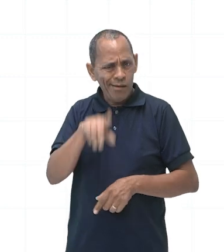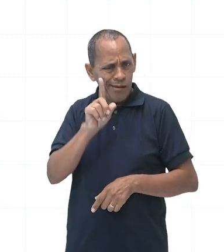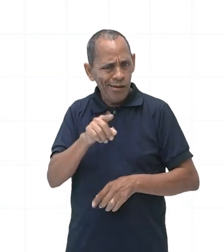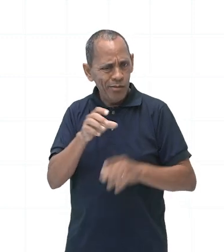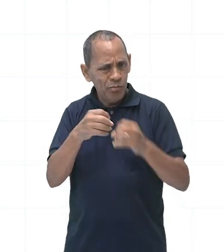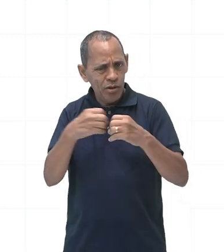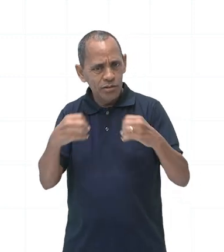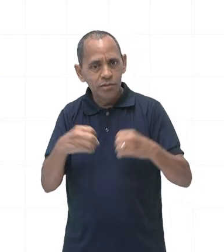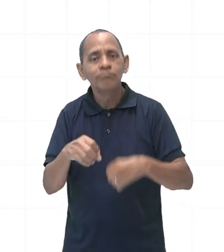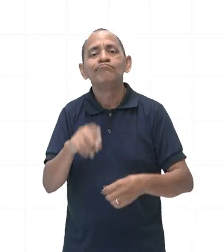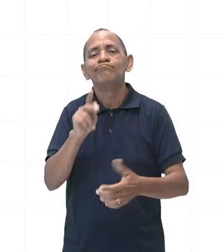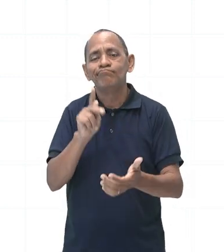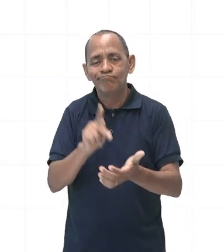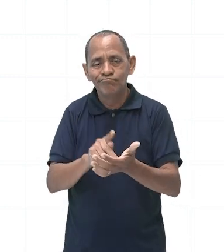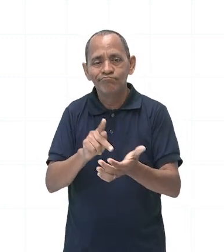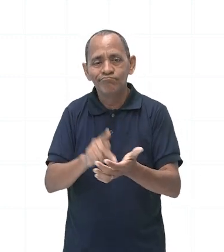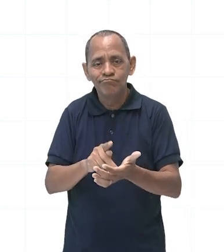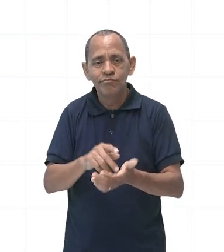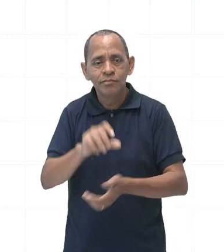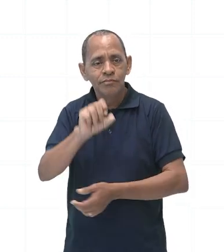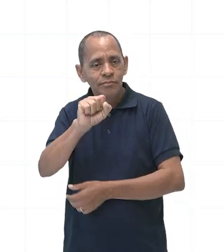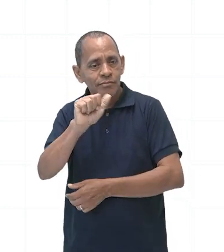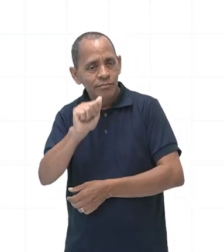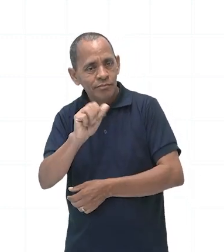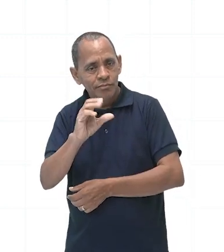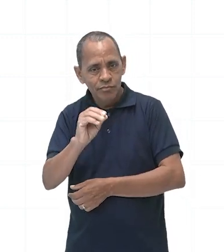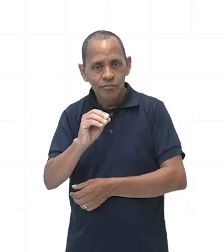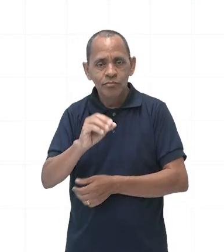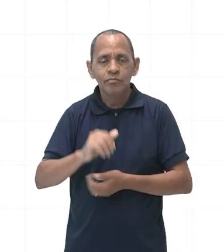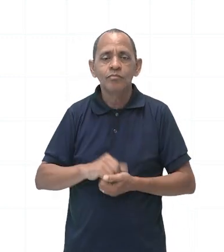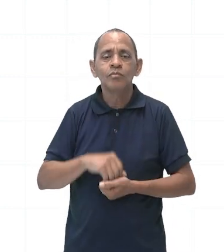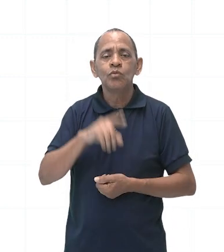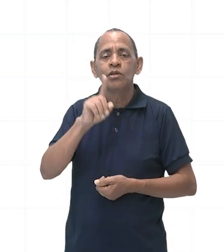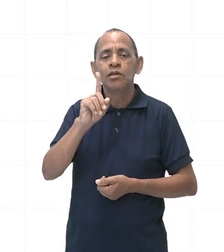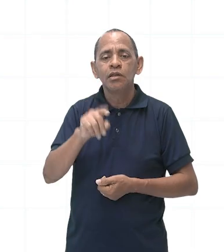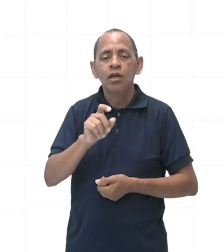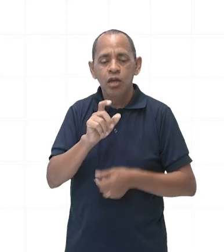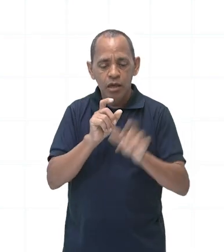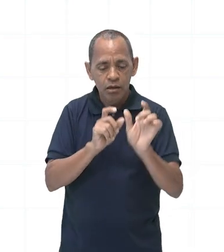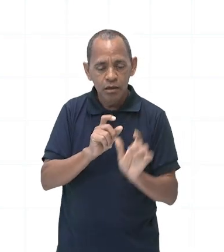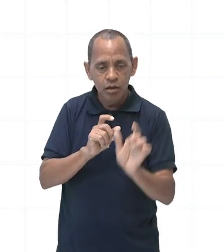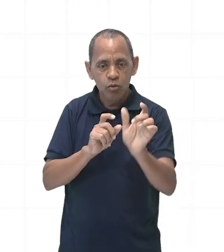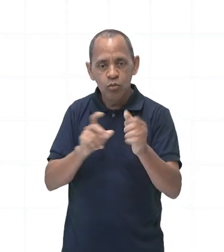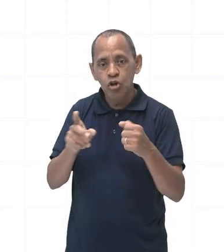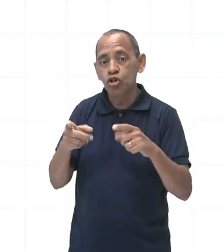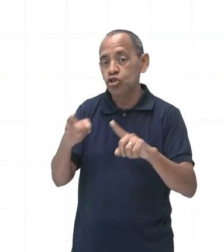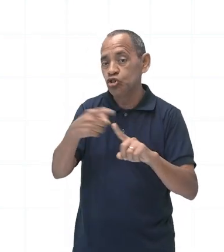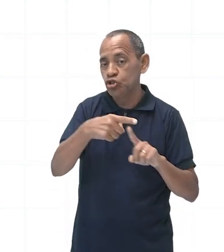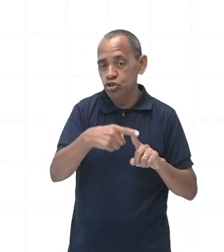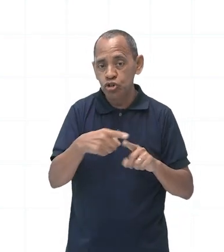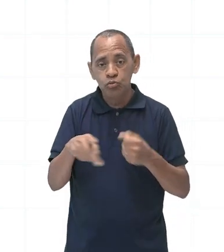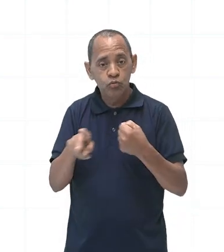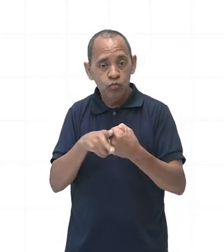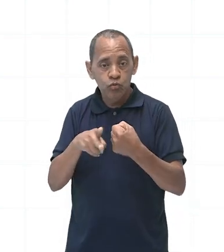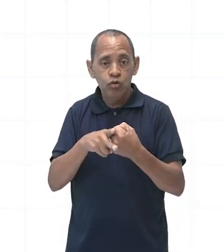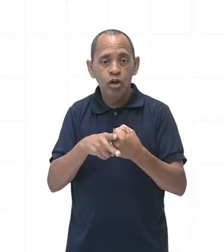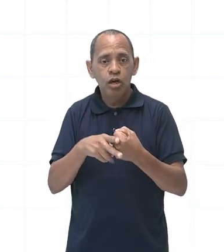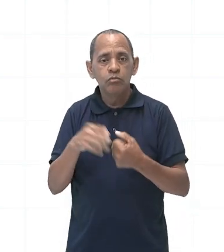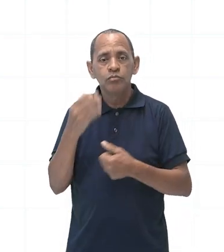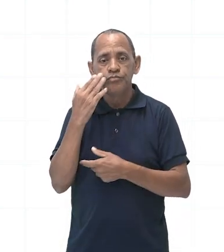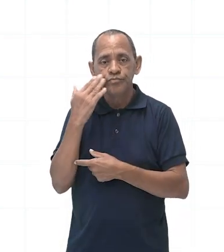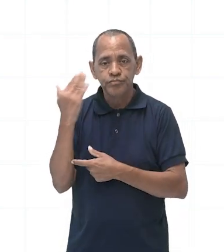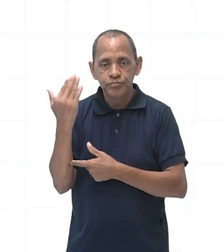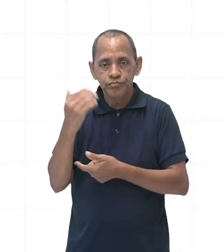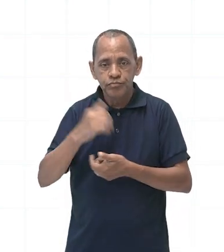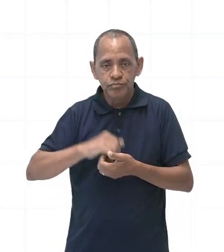Estado. Isto é uma oração? Certamente é uma oração. São, olhem aí, são é nossa